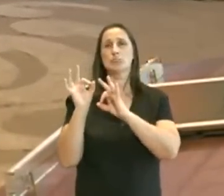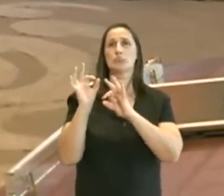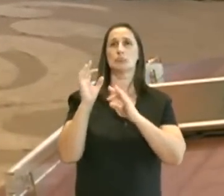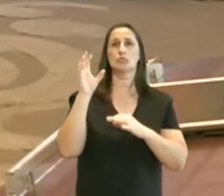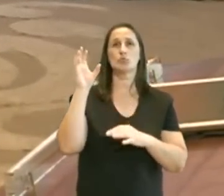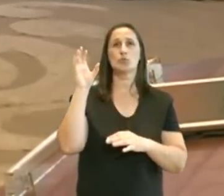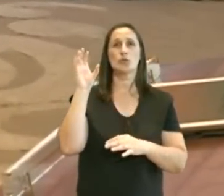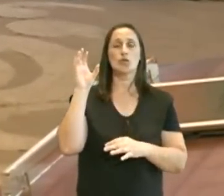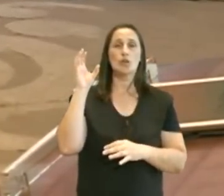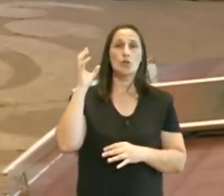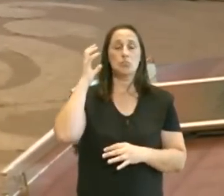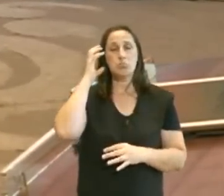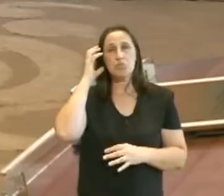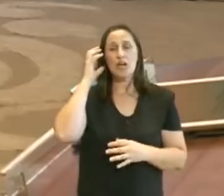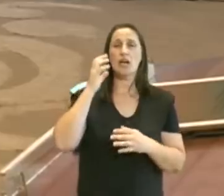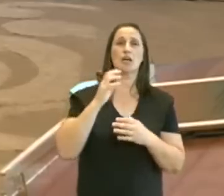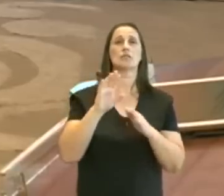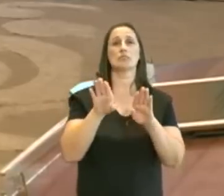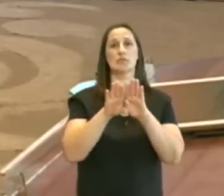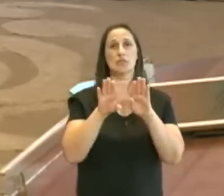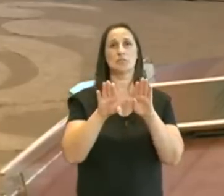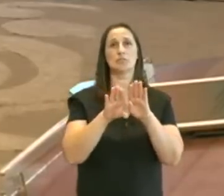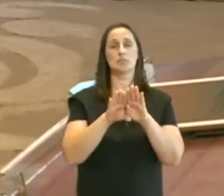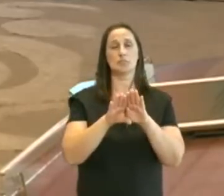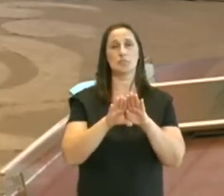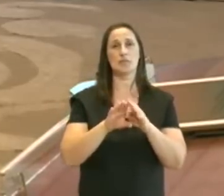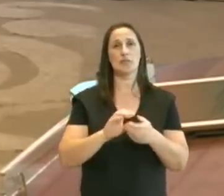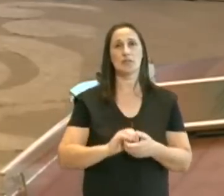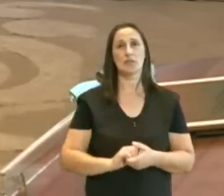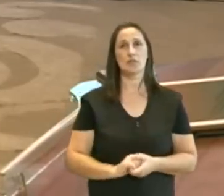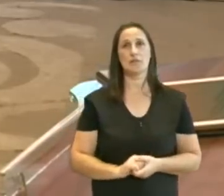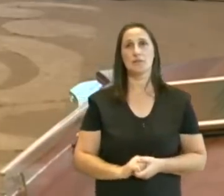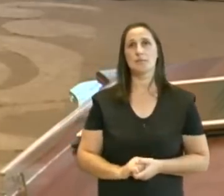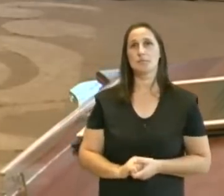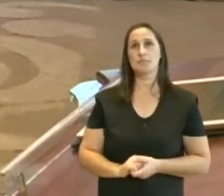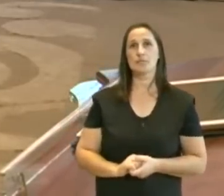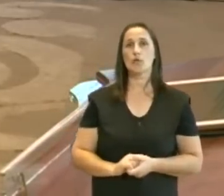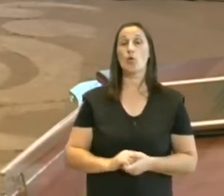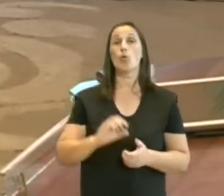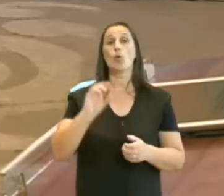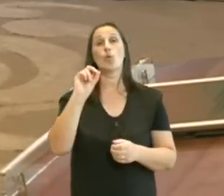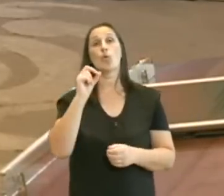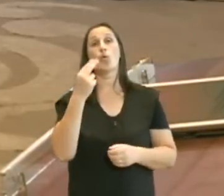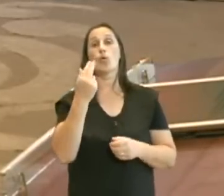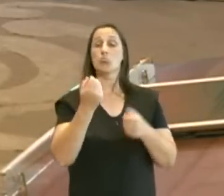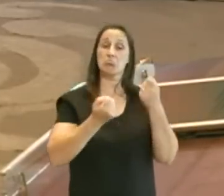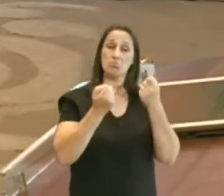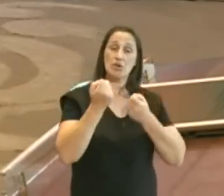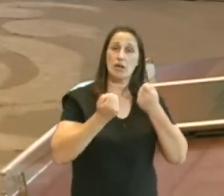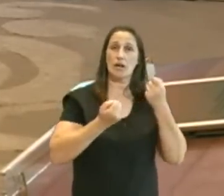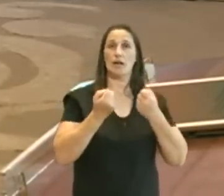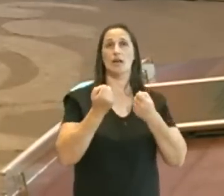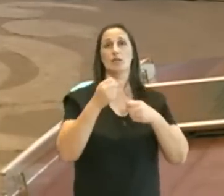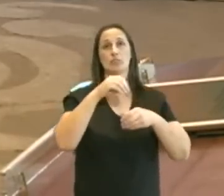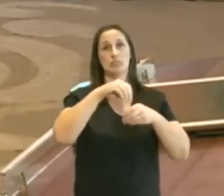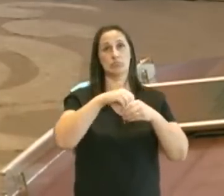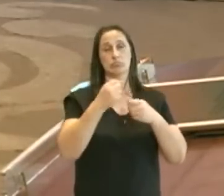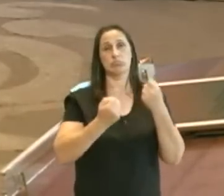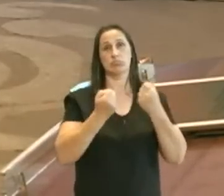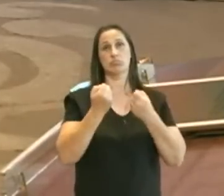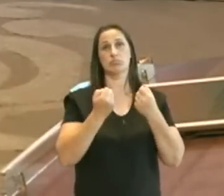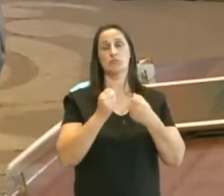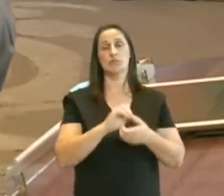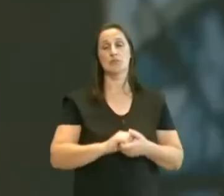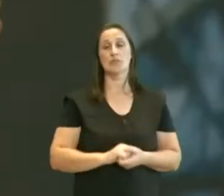sociais. Queria orar com você que está ouvindo pelo rádio, quem sabe no seu carro, na sua casa. E eu quero dizer para